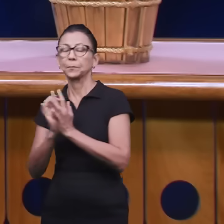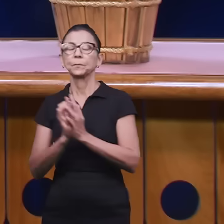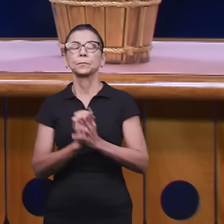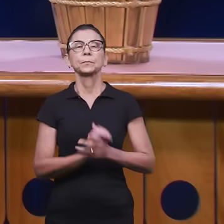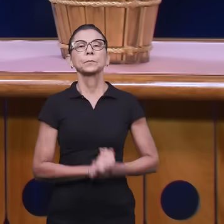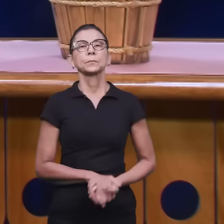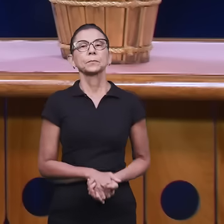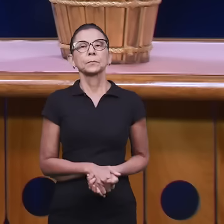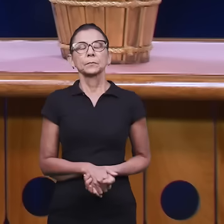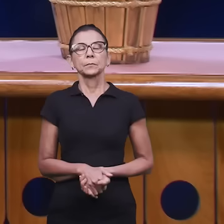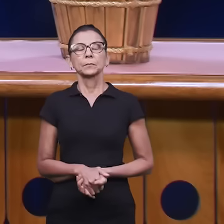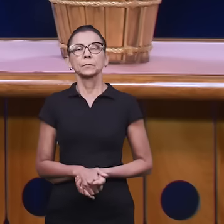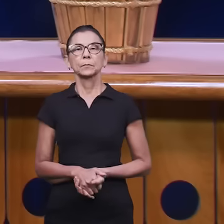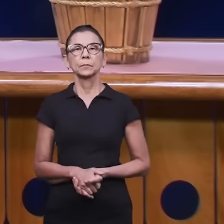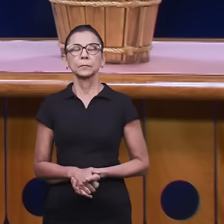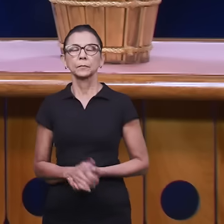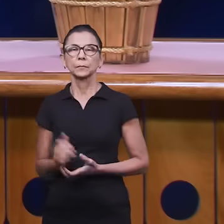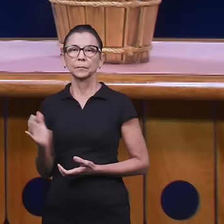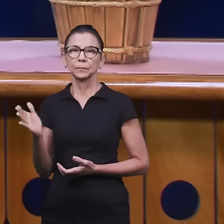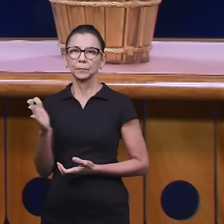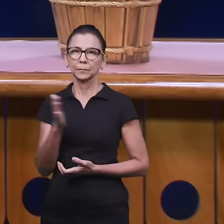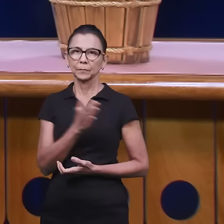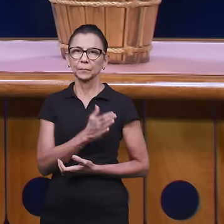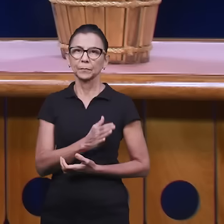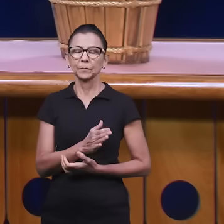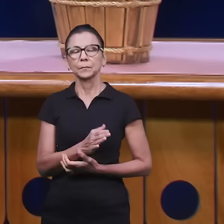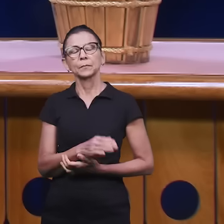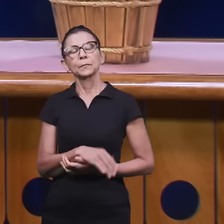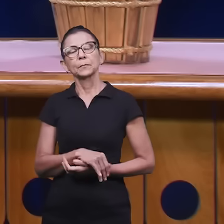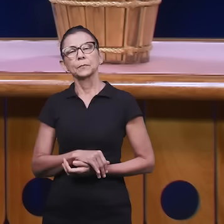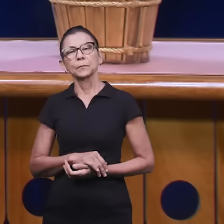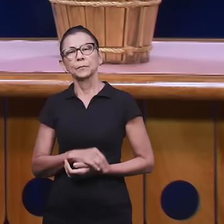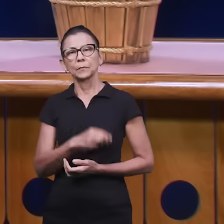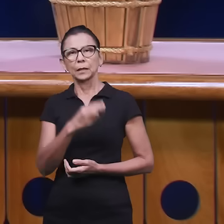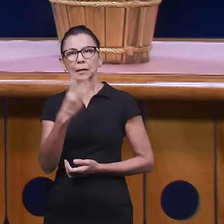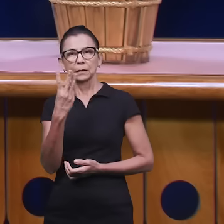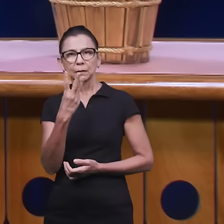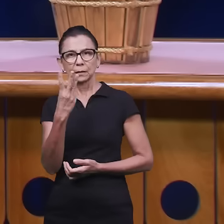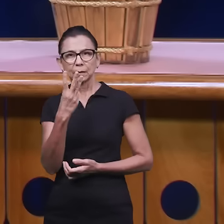nós pregamos, nós sempre observamos em toda a mensagem, 3